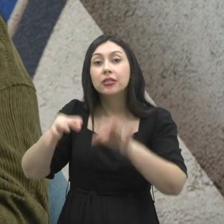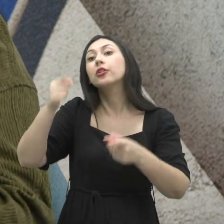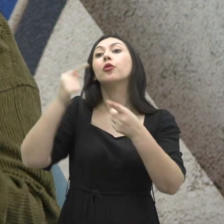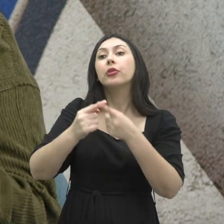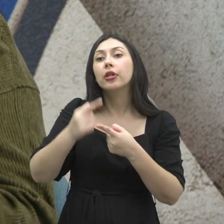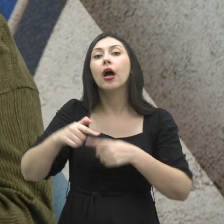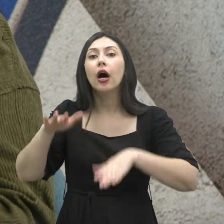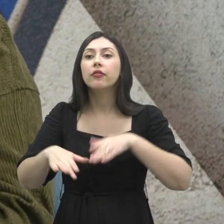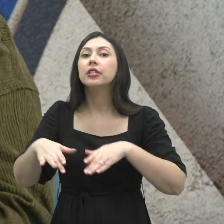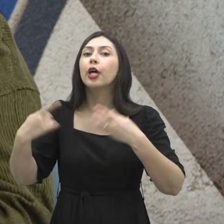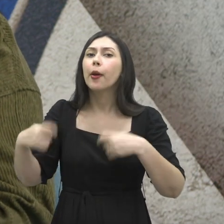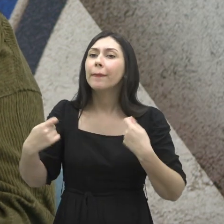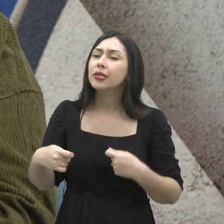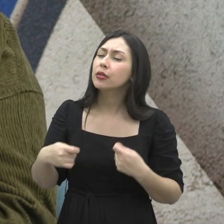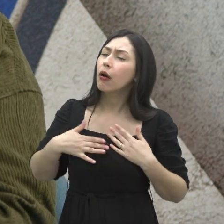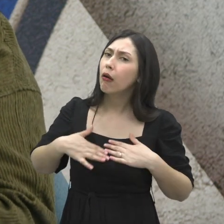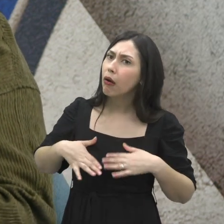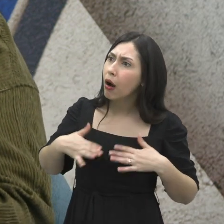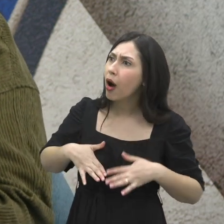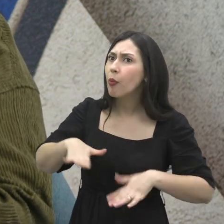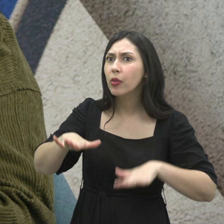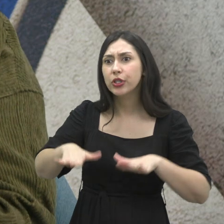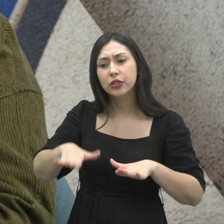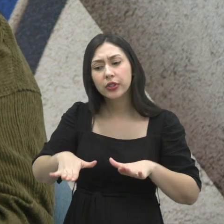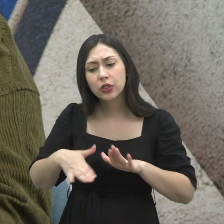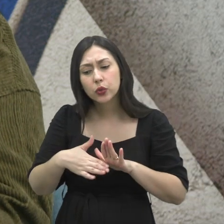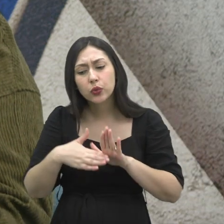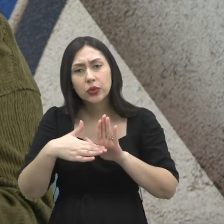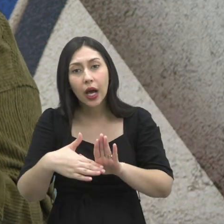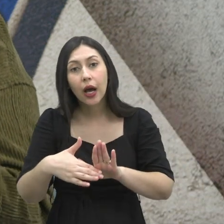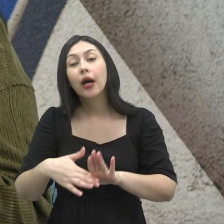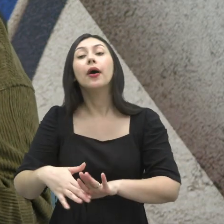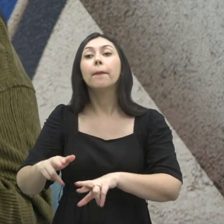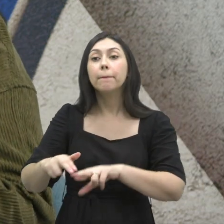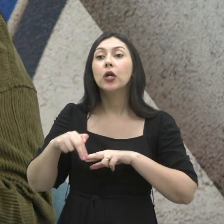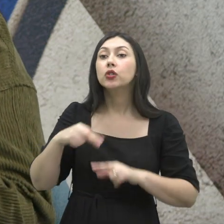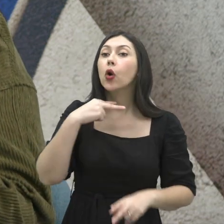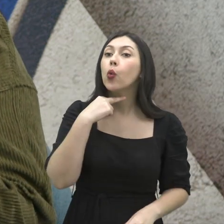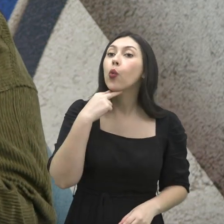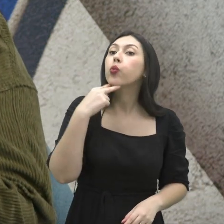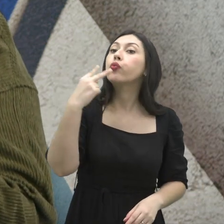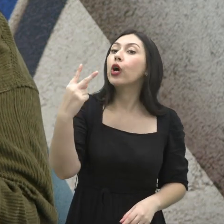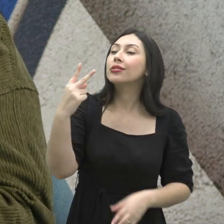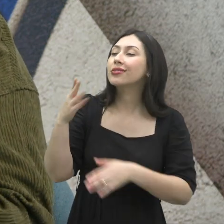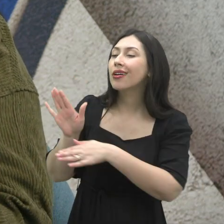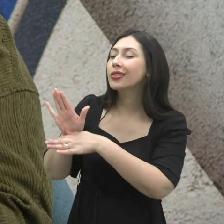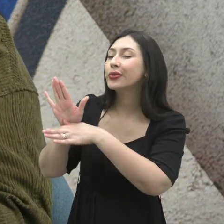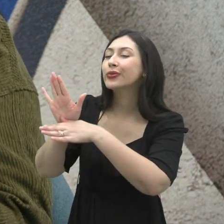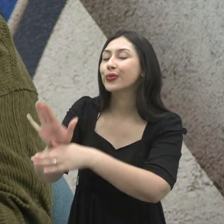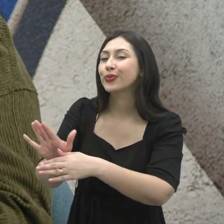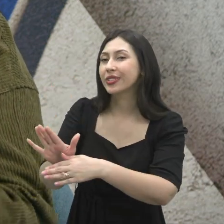porque a gente precisa, no momento, ser mais impetuoso, né? Mais presente na sala de aula, então a nossa voz, ela é um instrumento